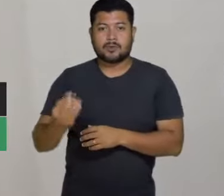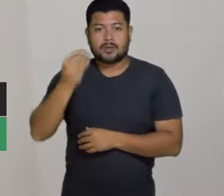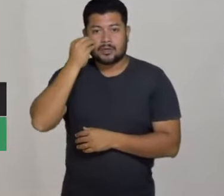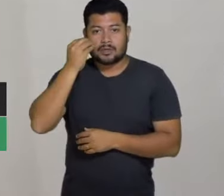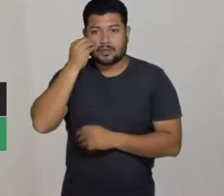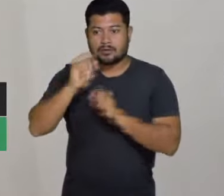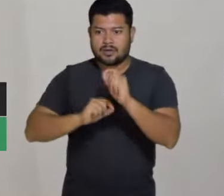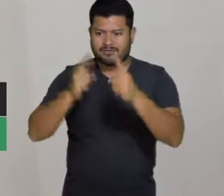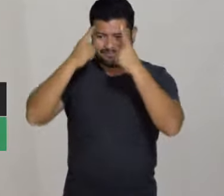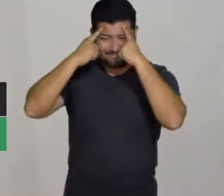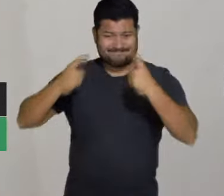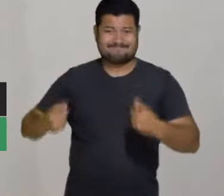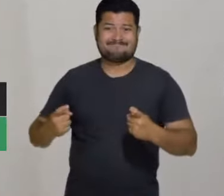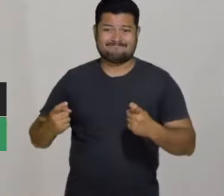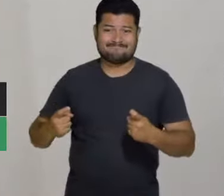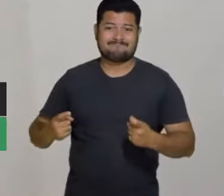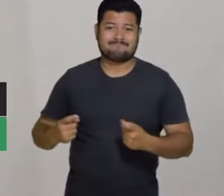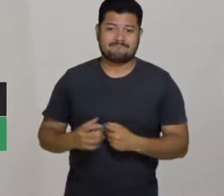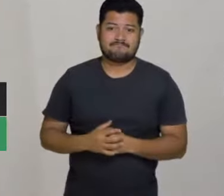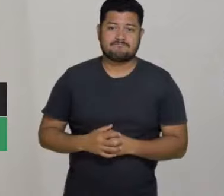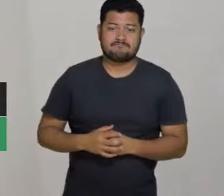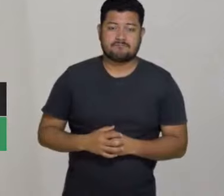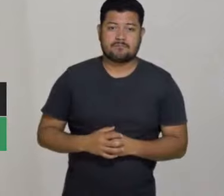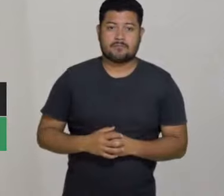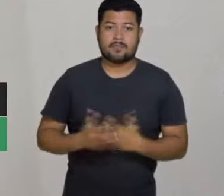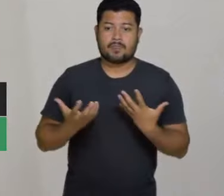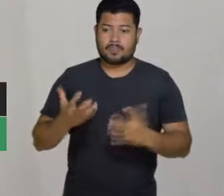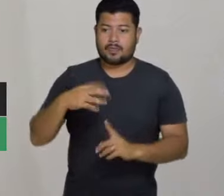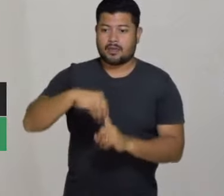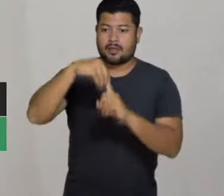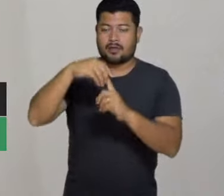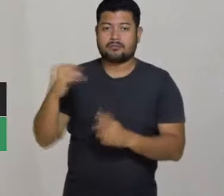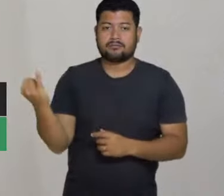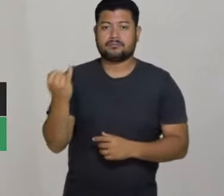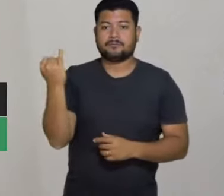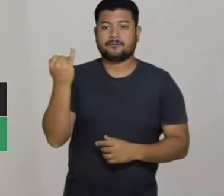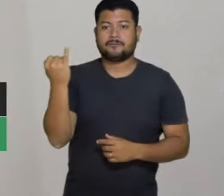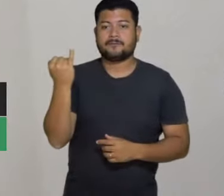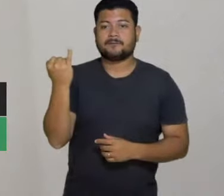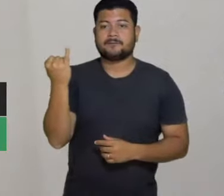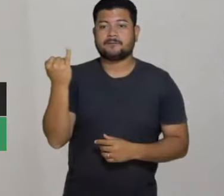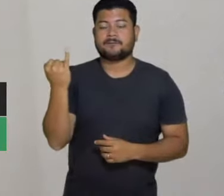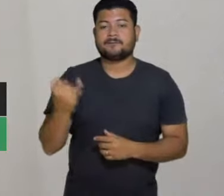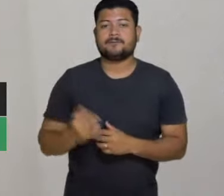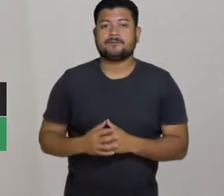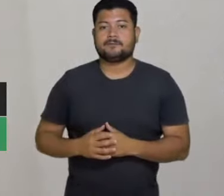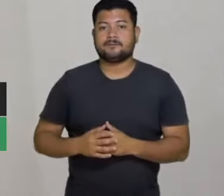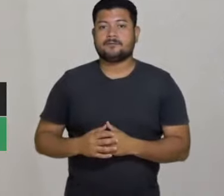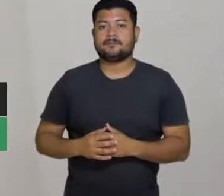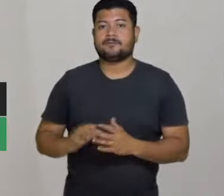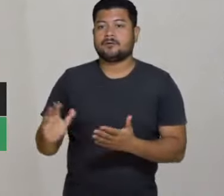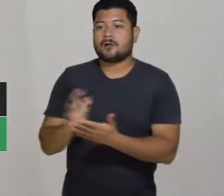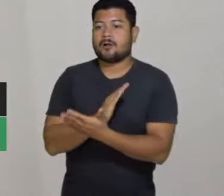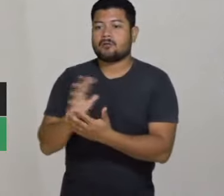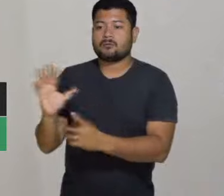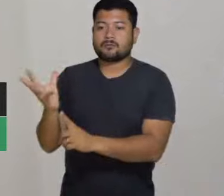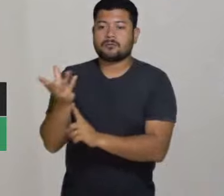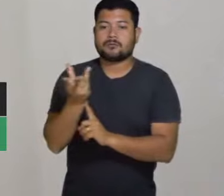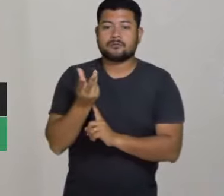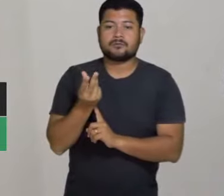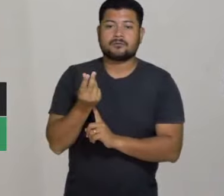violência. Quero destacar também a importância para artistas e produtores